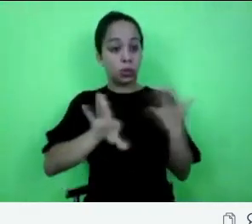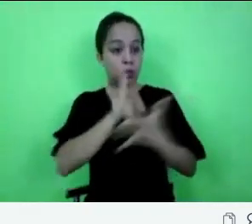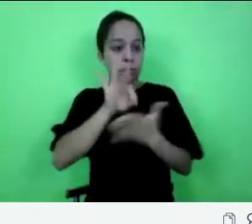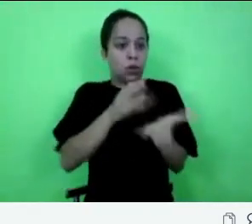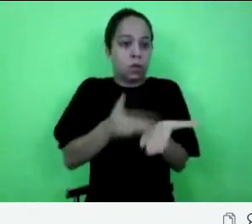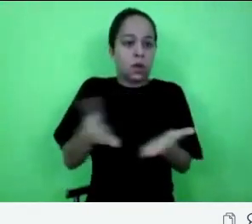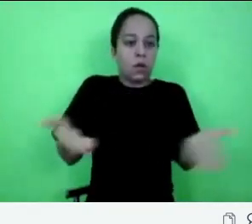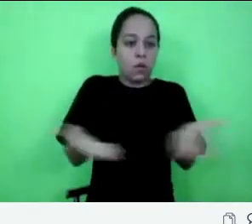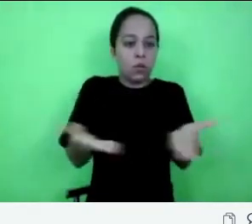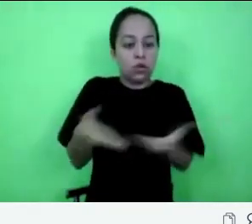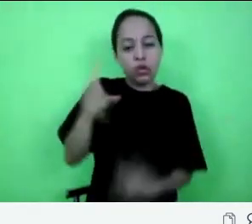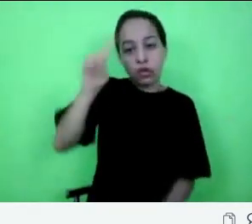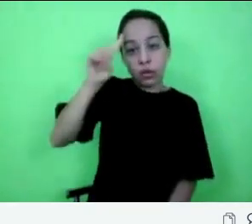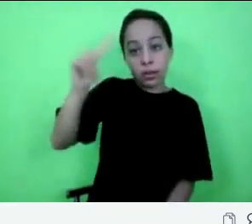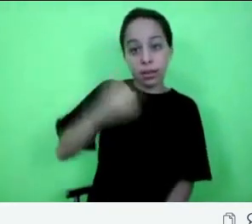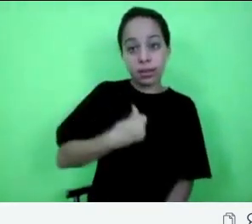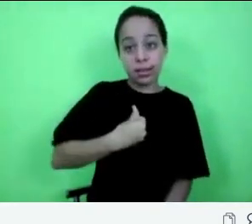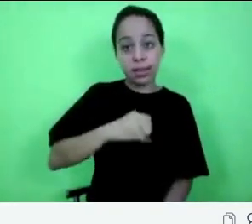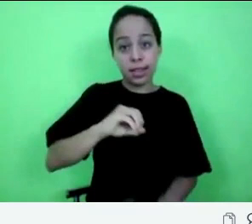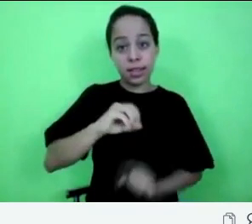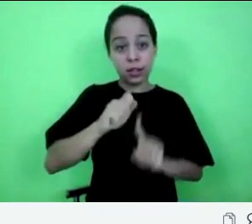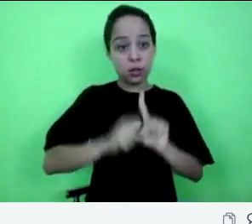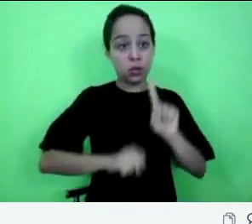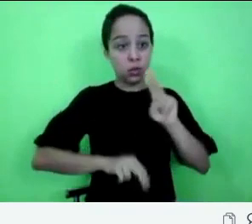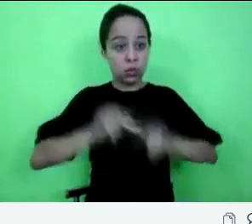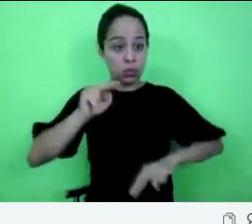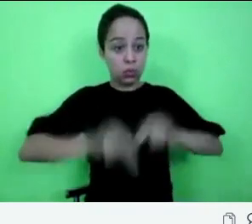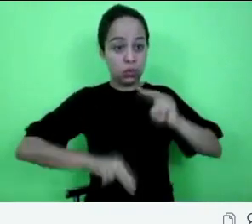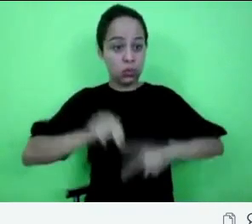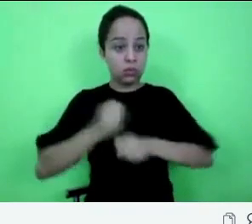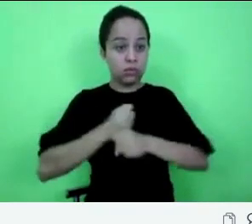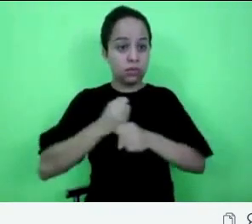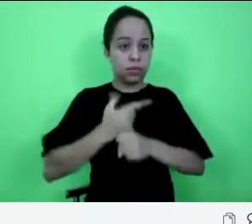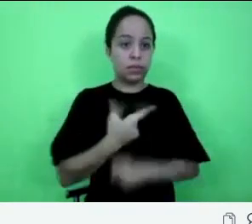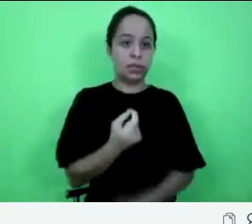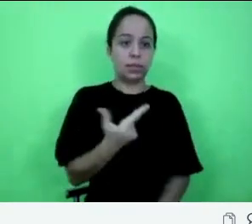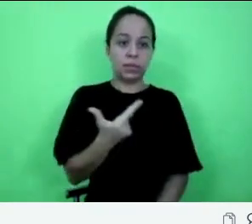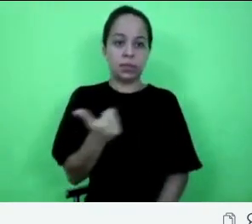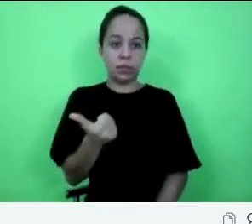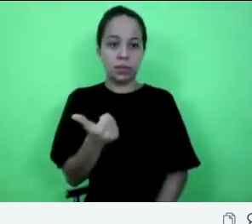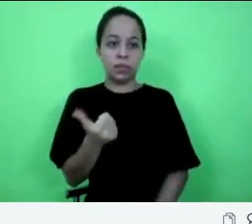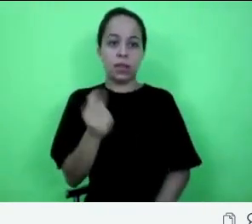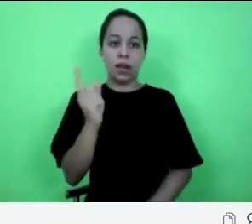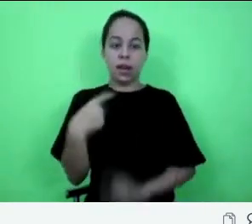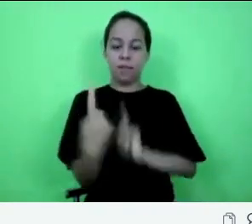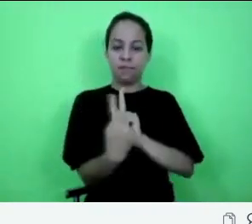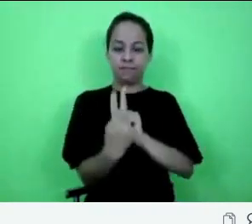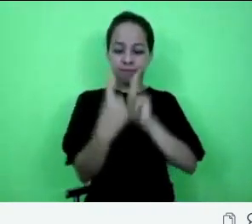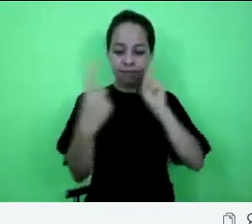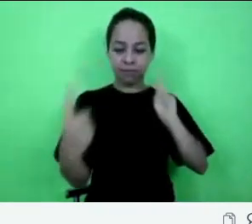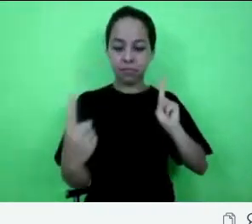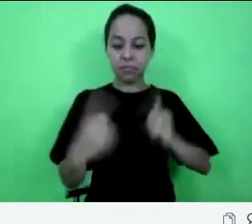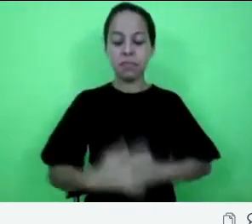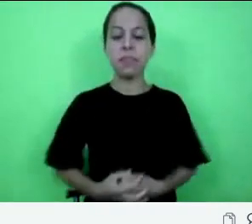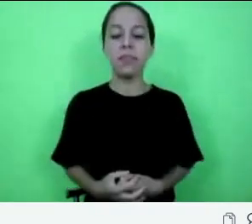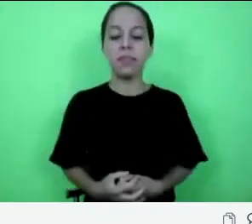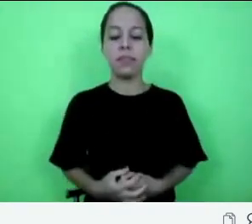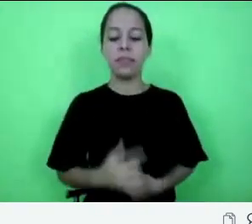10 de junho de 2021, às 15 horas, de forma remota. Conforme o